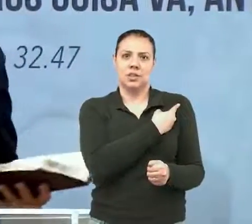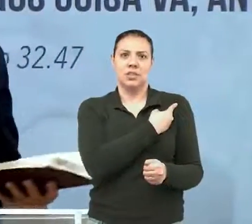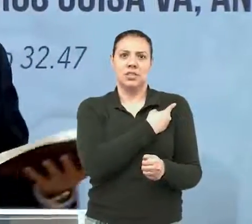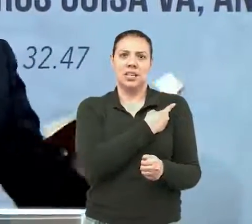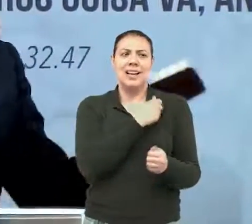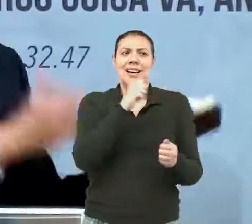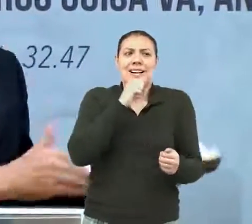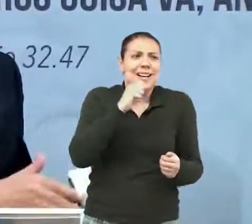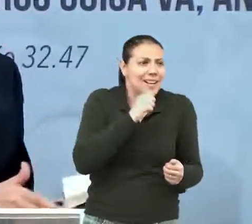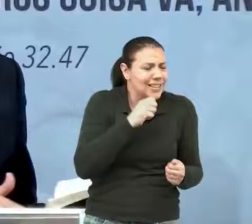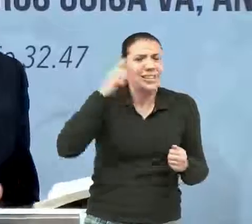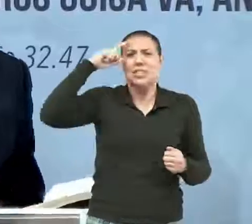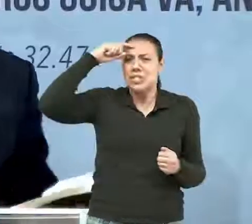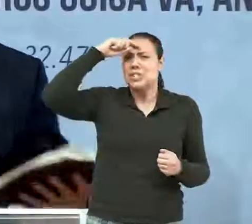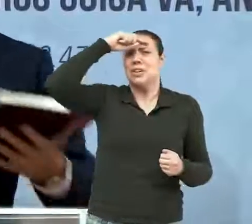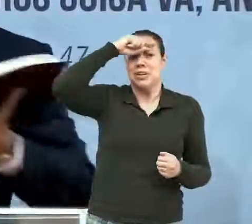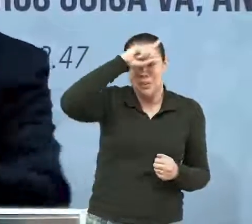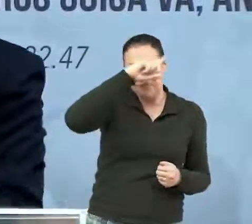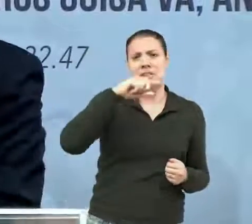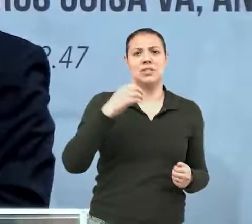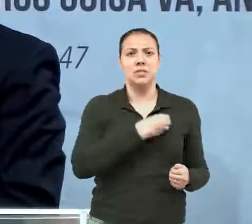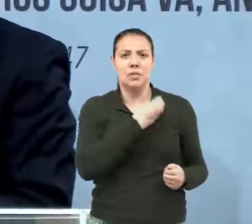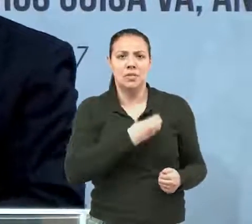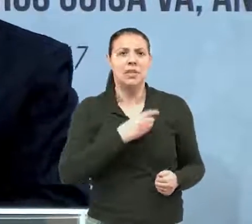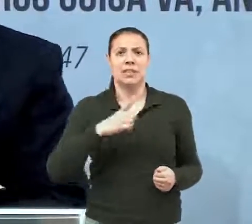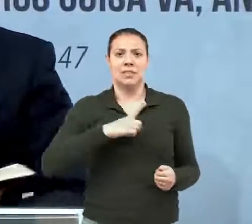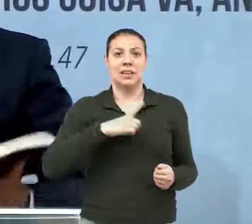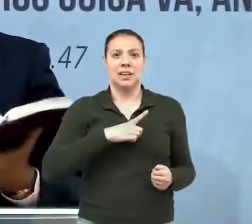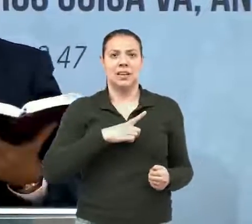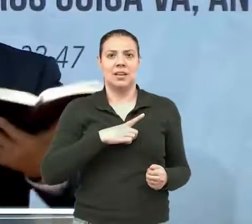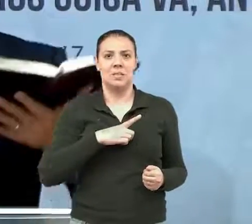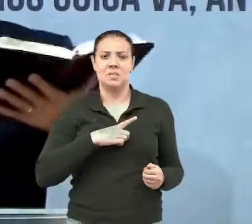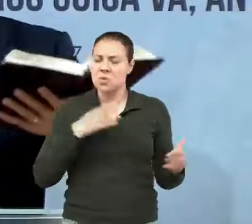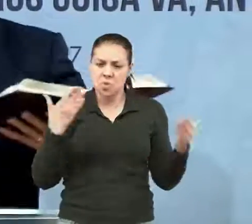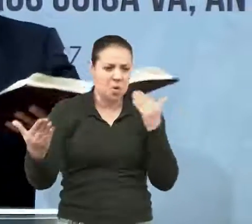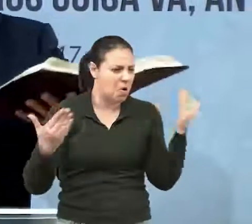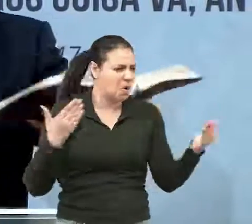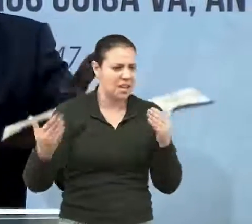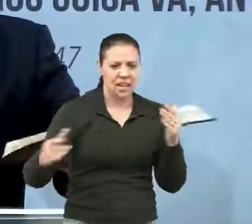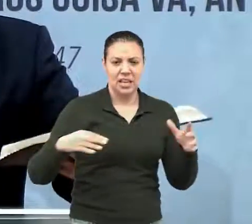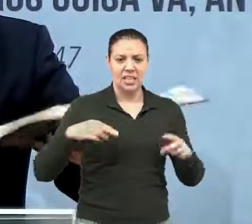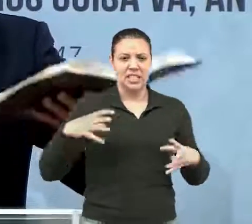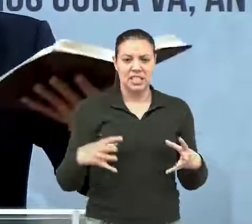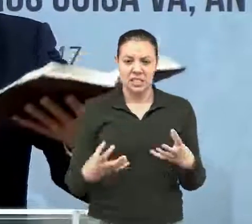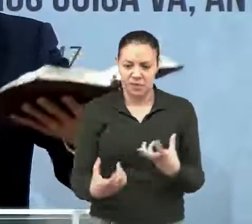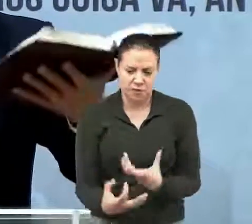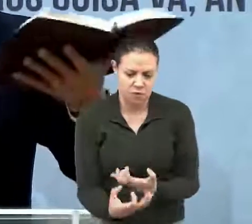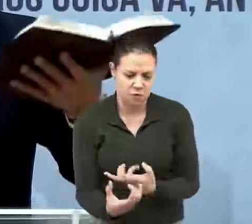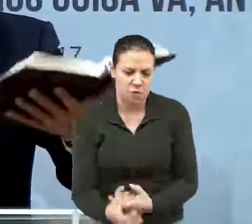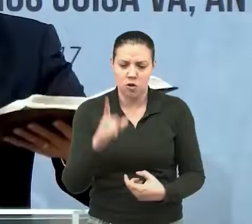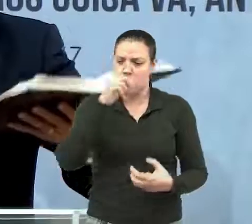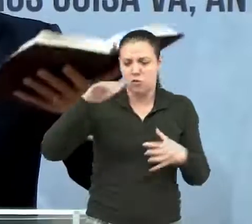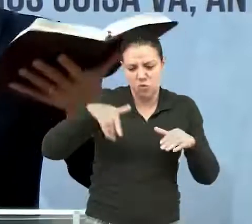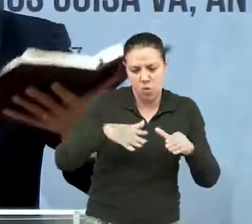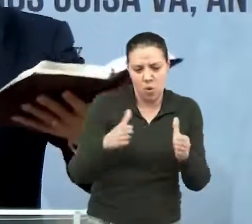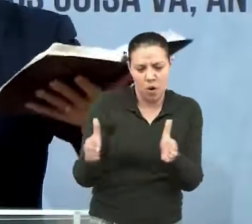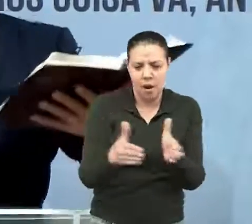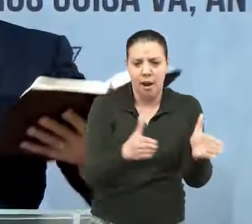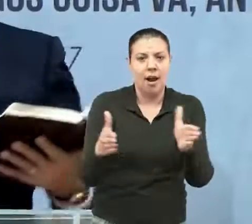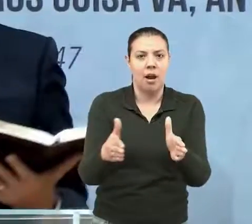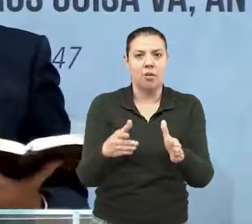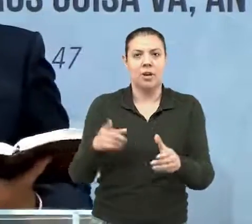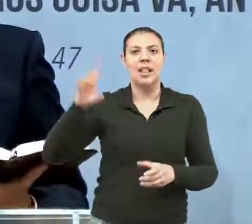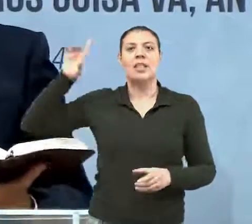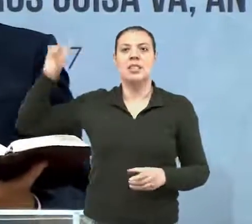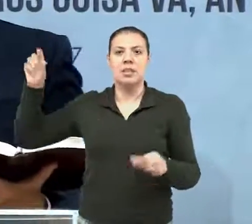que você viver, seja de águas revoltas, seja de rios caudalosos, seja de fornalhas acesas, eu serei convosco.